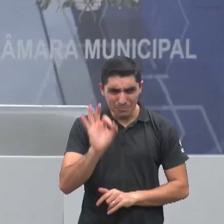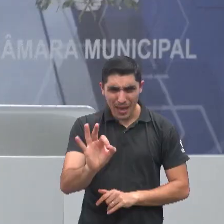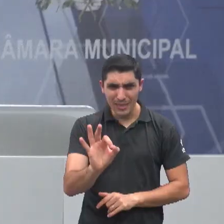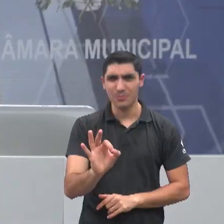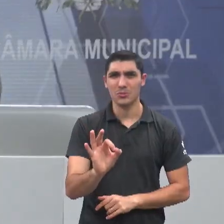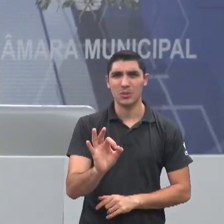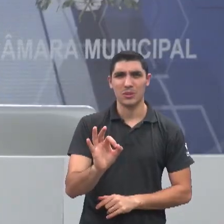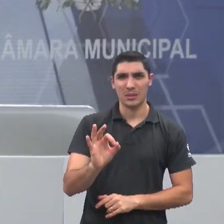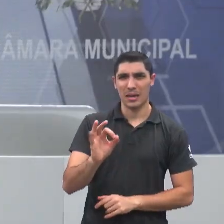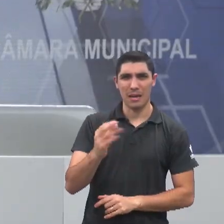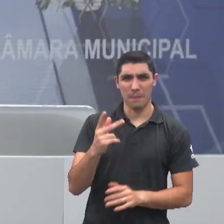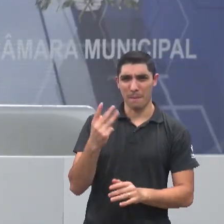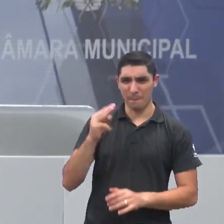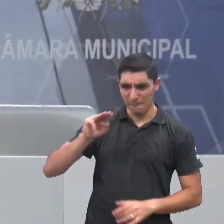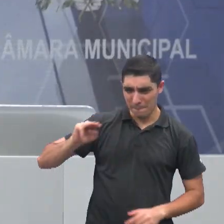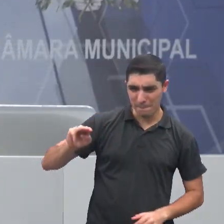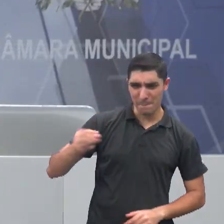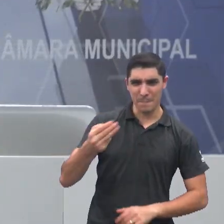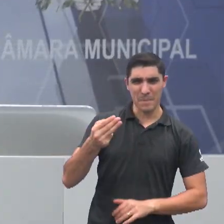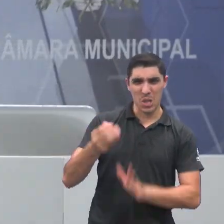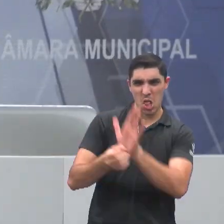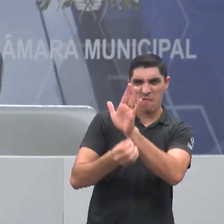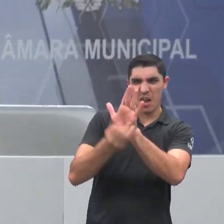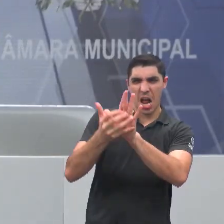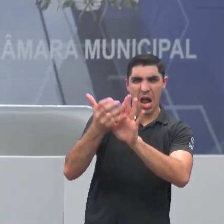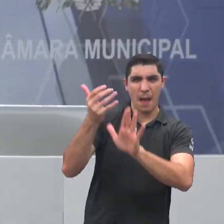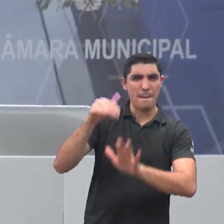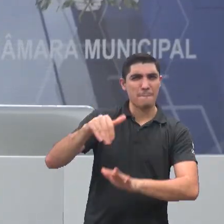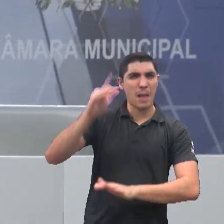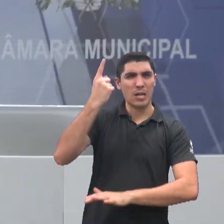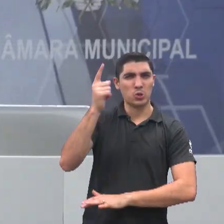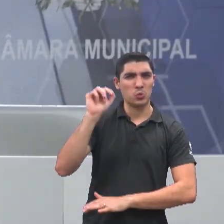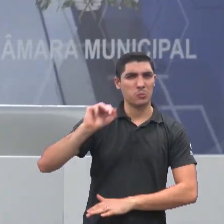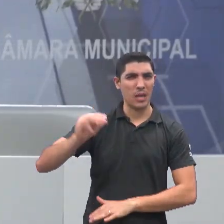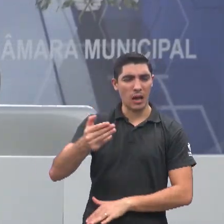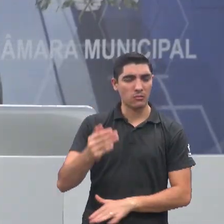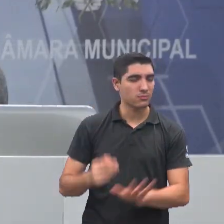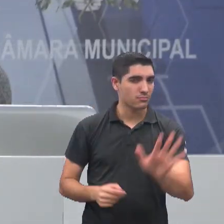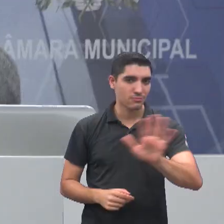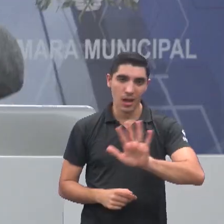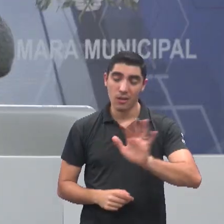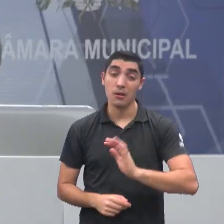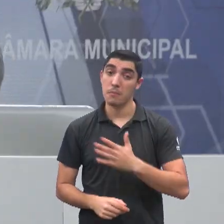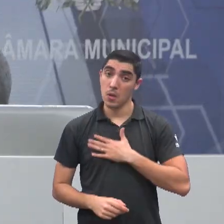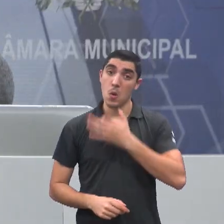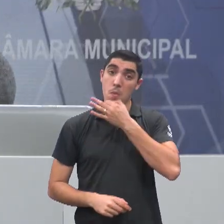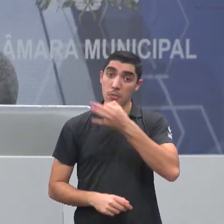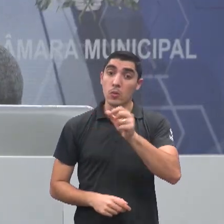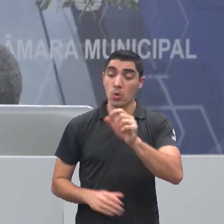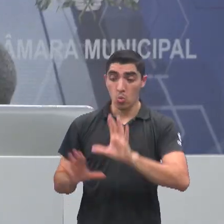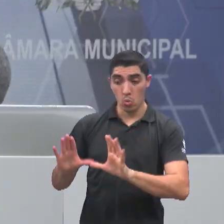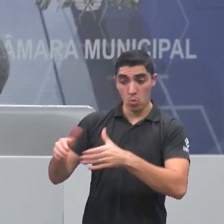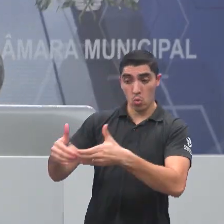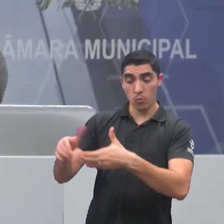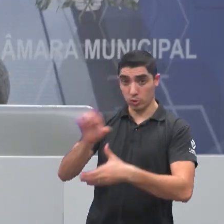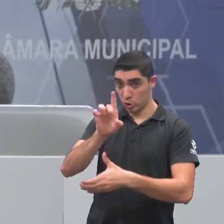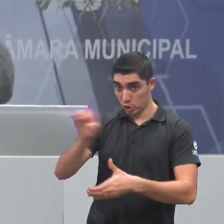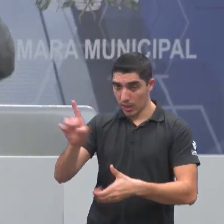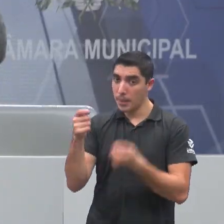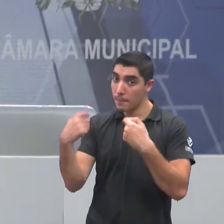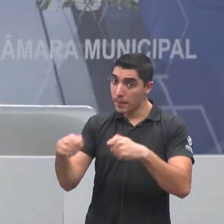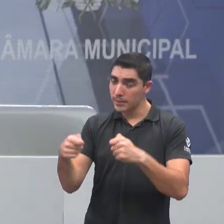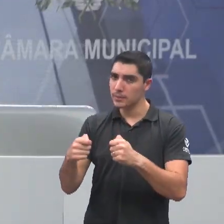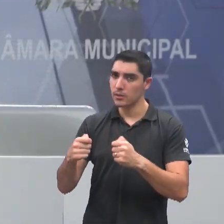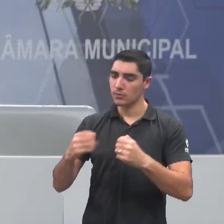milhões. E é esta injustiça que eu me levanto contra. Eu creio que a direita precisa ser honesta. Se nós queremos ser de direita,